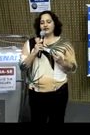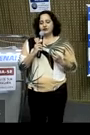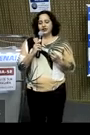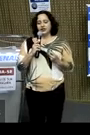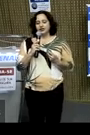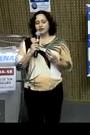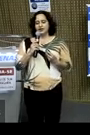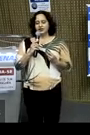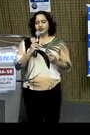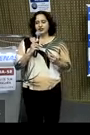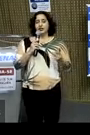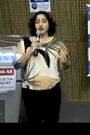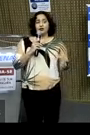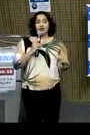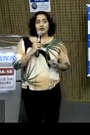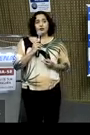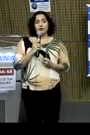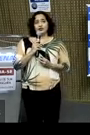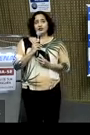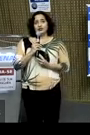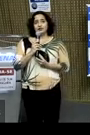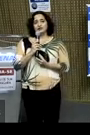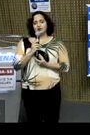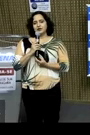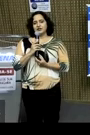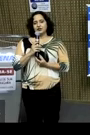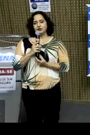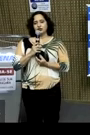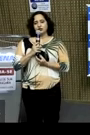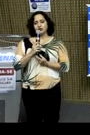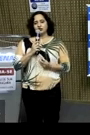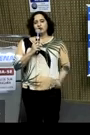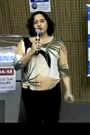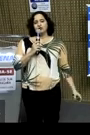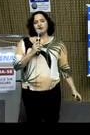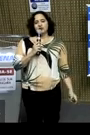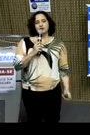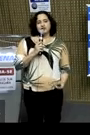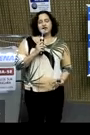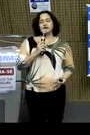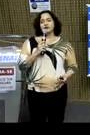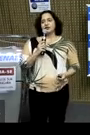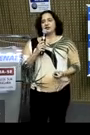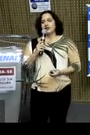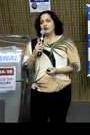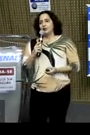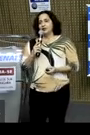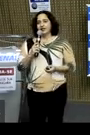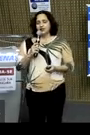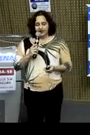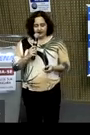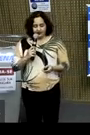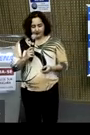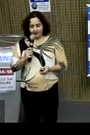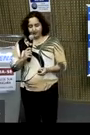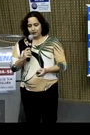que está vindo de negativo para a gente. E com relação ao positivo, tivemos bastante elogios quanto aos serviços prestados à comunidade